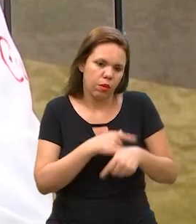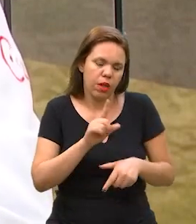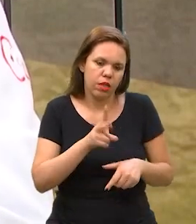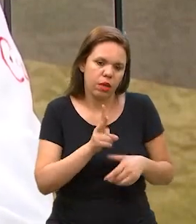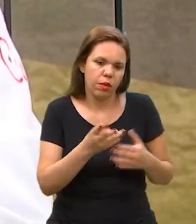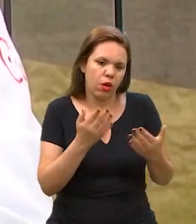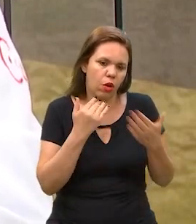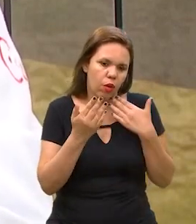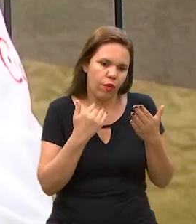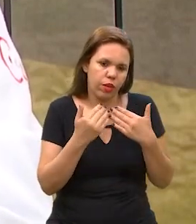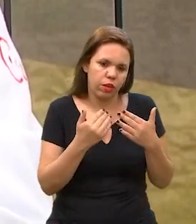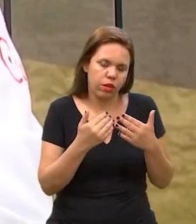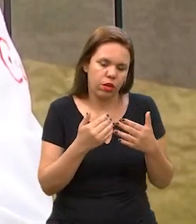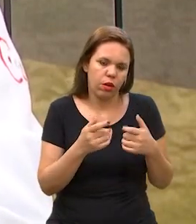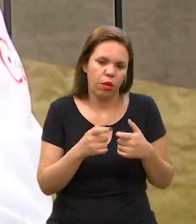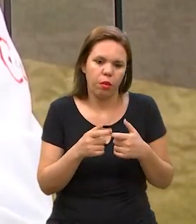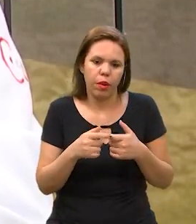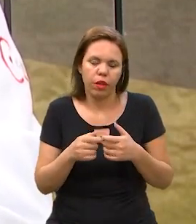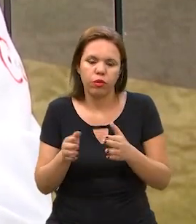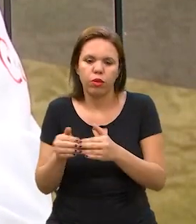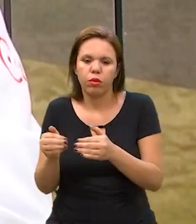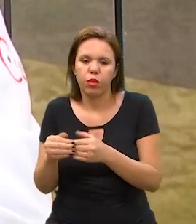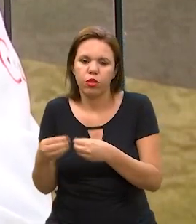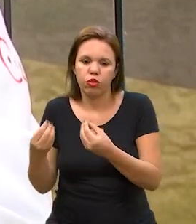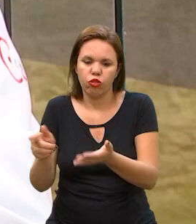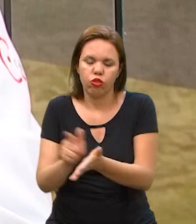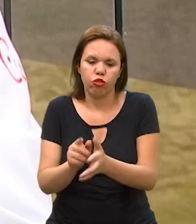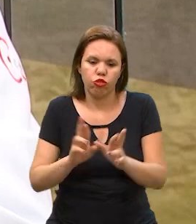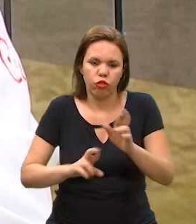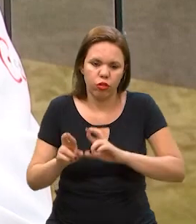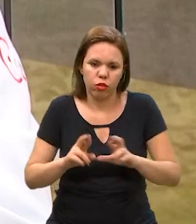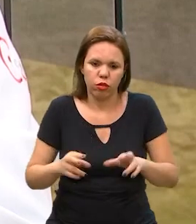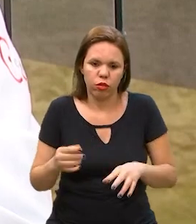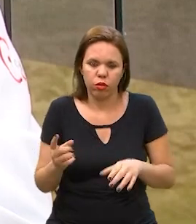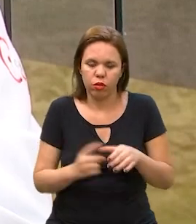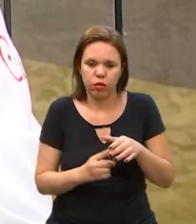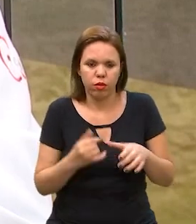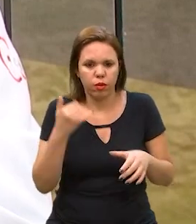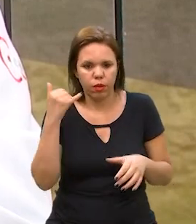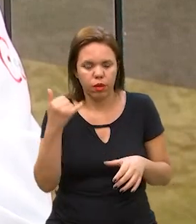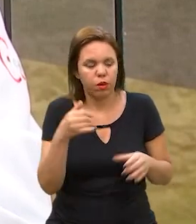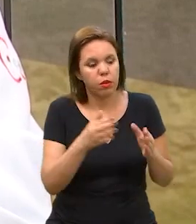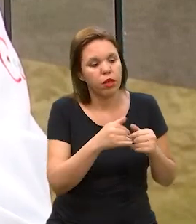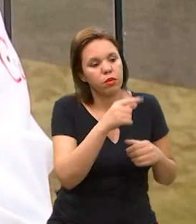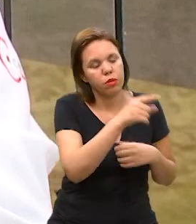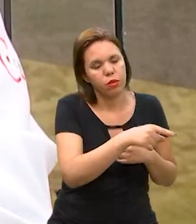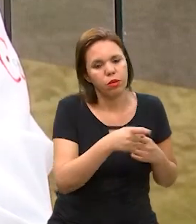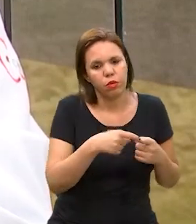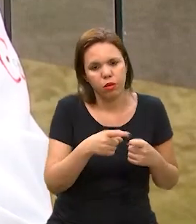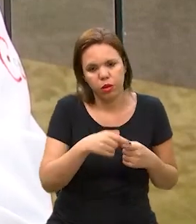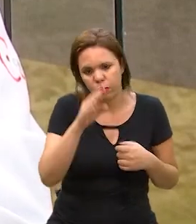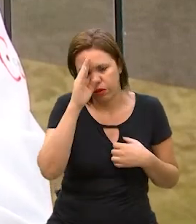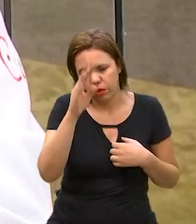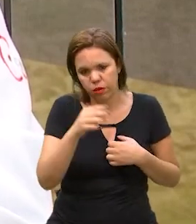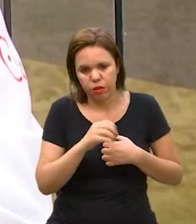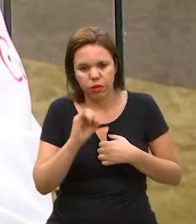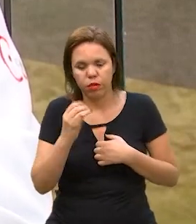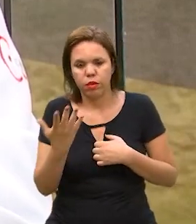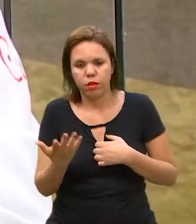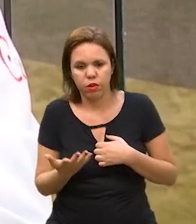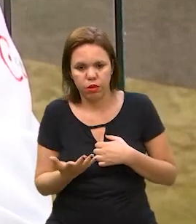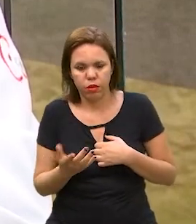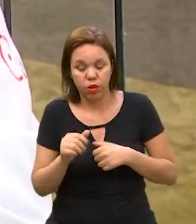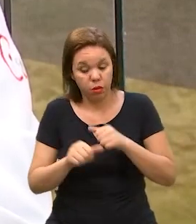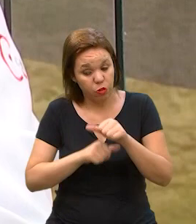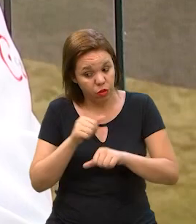sempre conversar com o prescritor. Então, o laboratório ele liga para o médico solicitante, principalmente